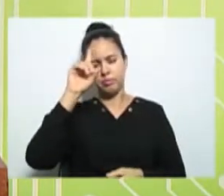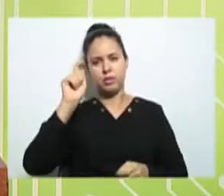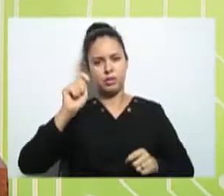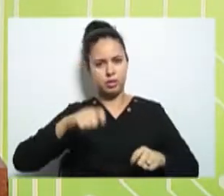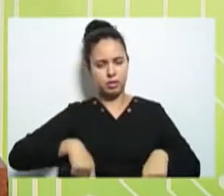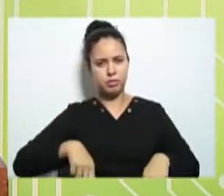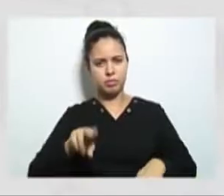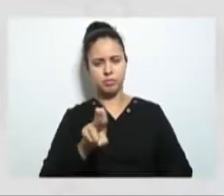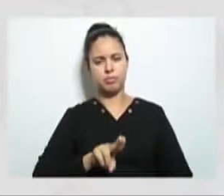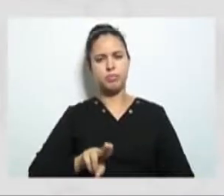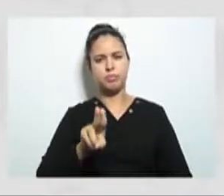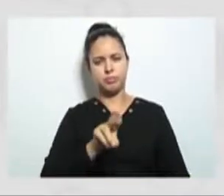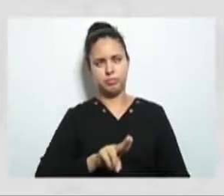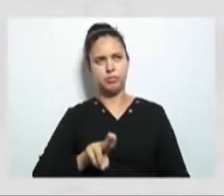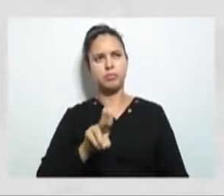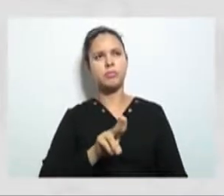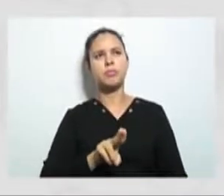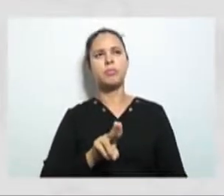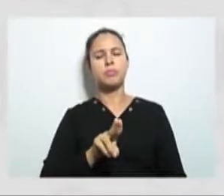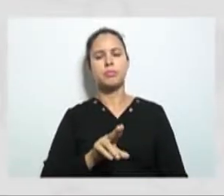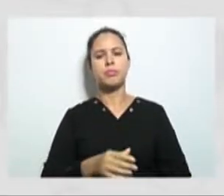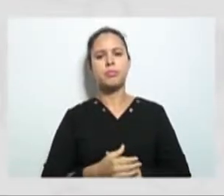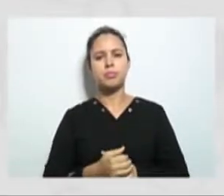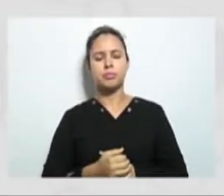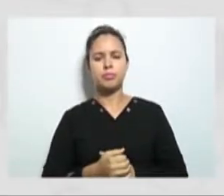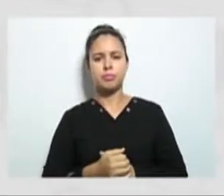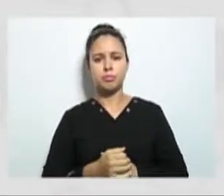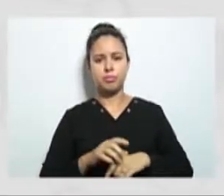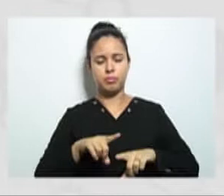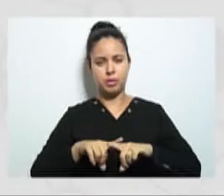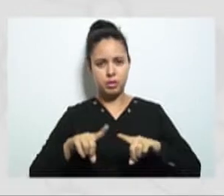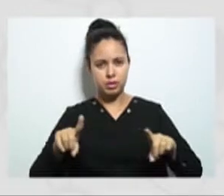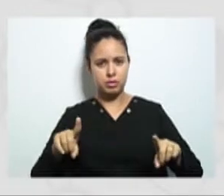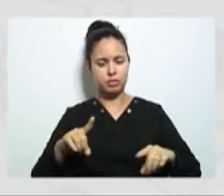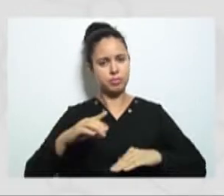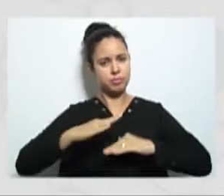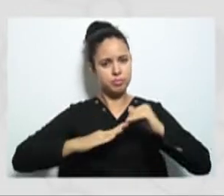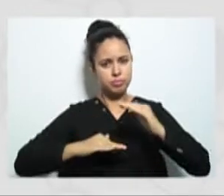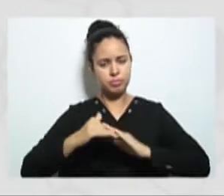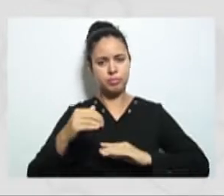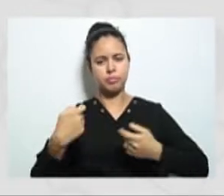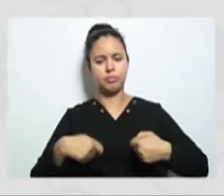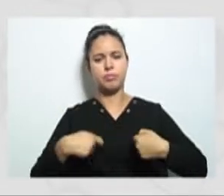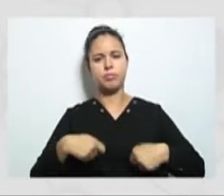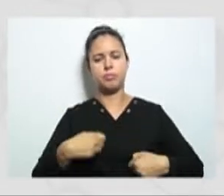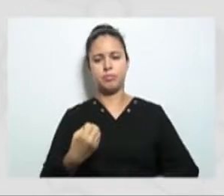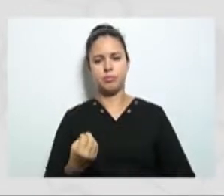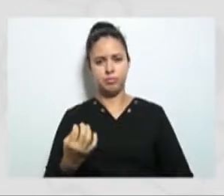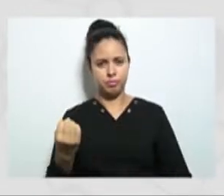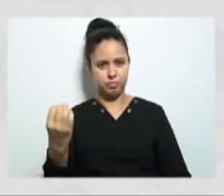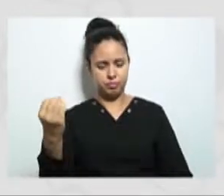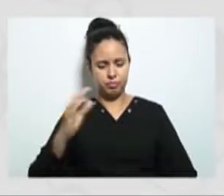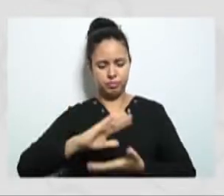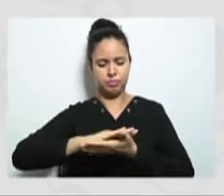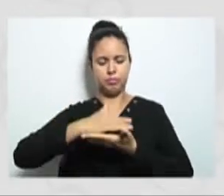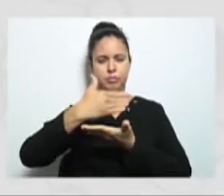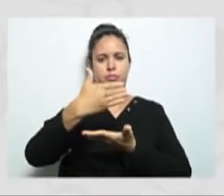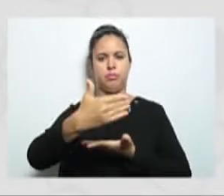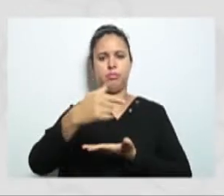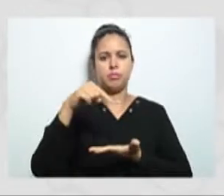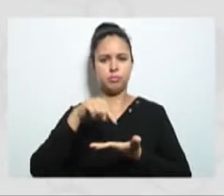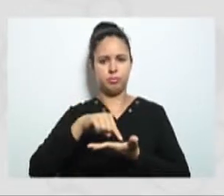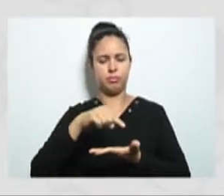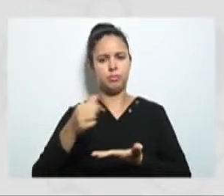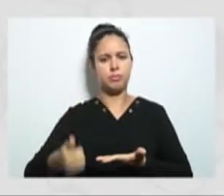O funcionário precisa realizar apresentações, ele trabalha com projetos, não é isso? Ele precisa fazer viagens. O que ele precisa? Ele precisa de